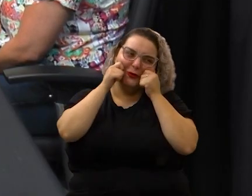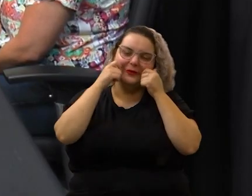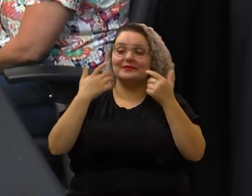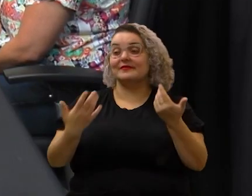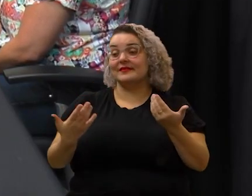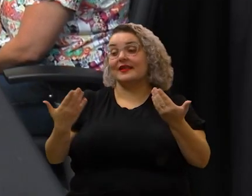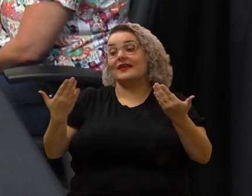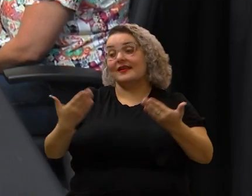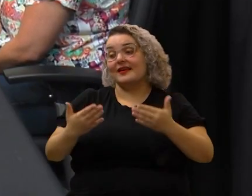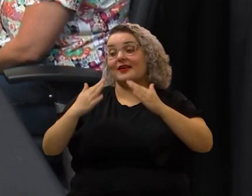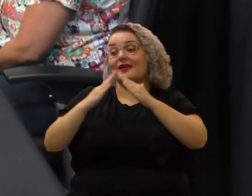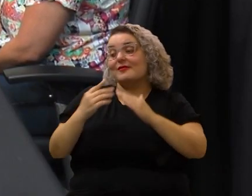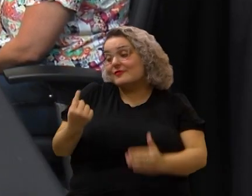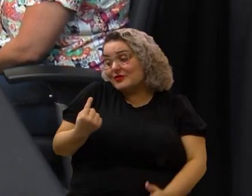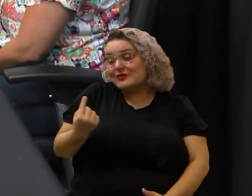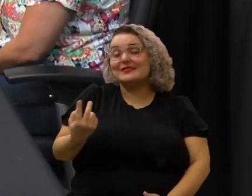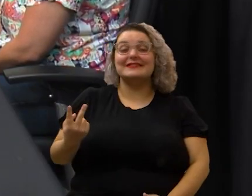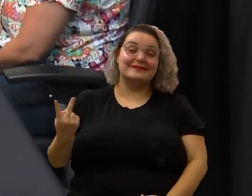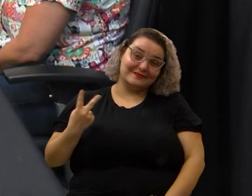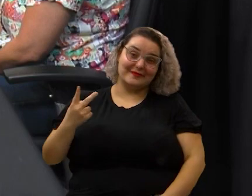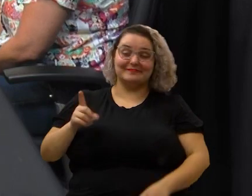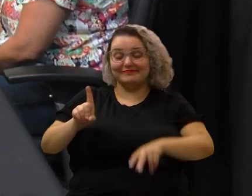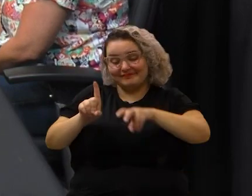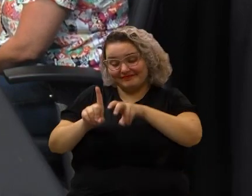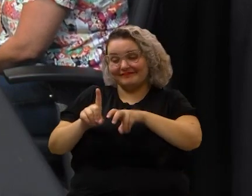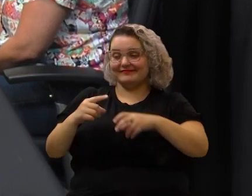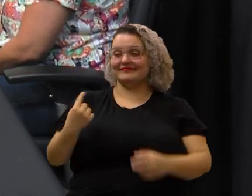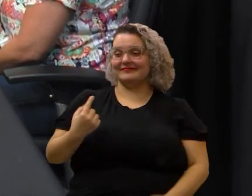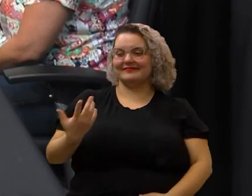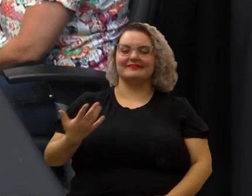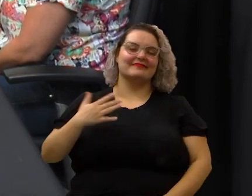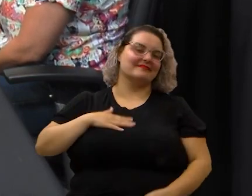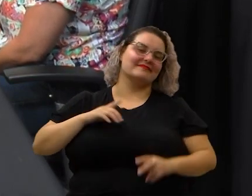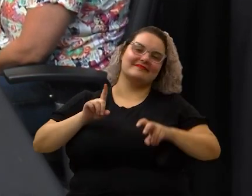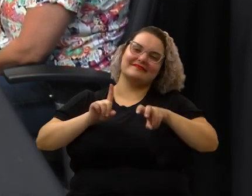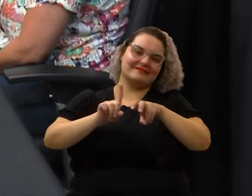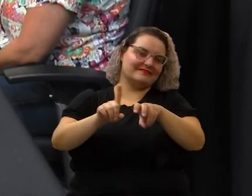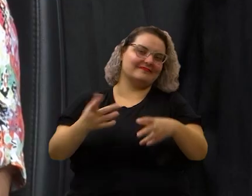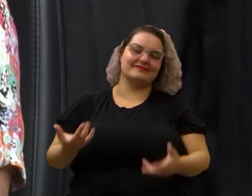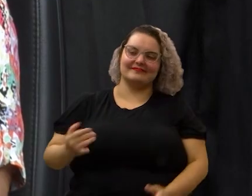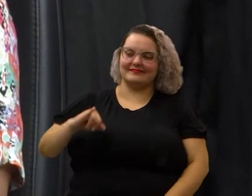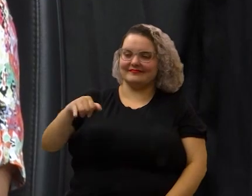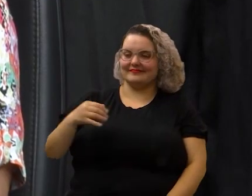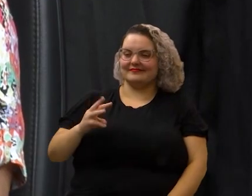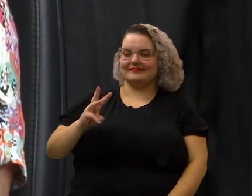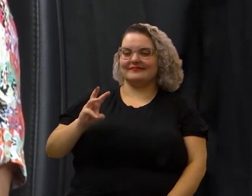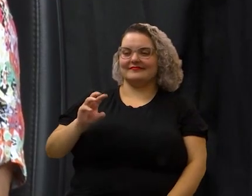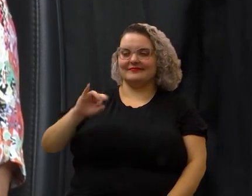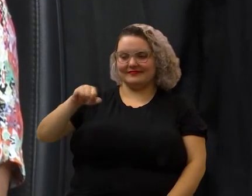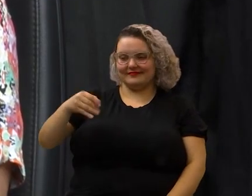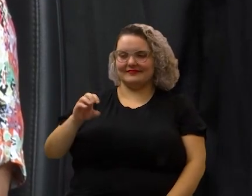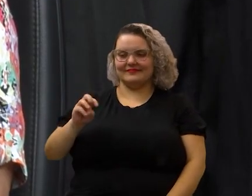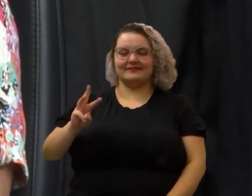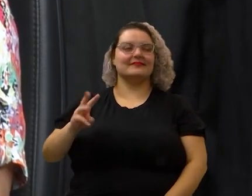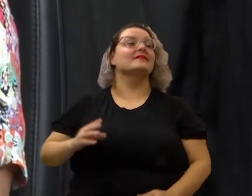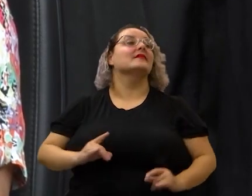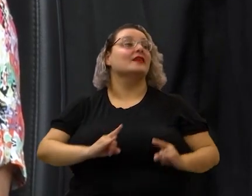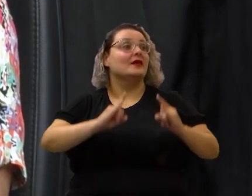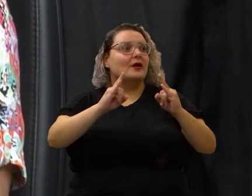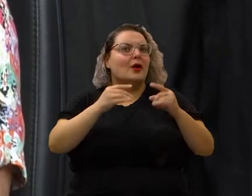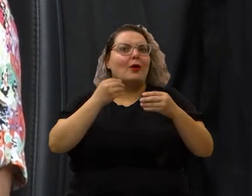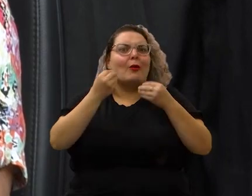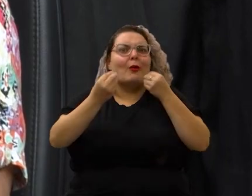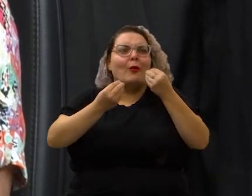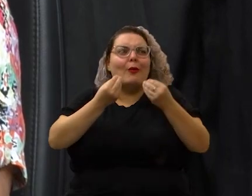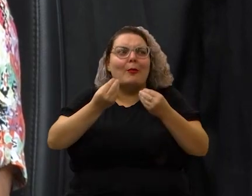E agora nós estamos morando sozinhos, eu e ele. Ele é minha companhia, né? Sim, o Joe é casa que você tá morando? Eu tô morando em